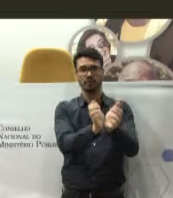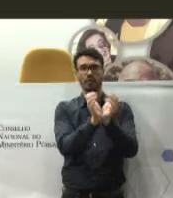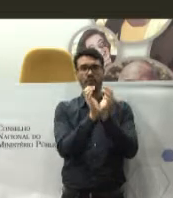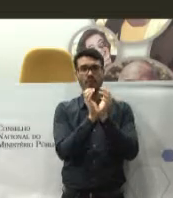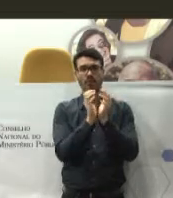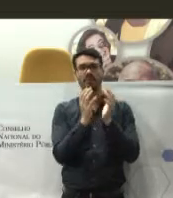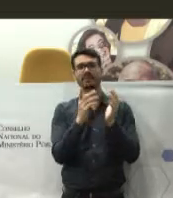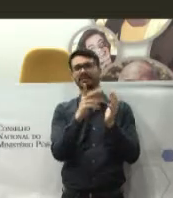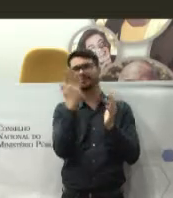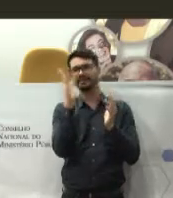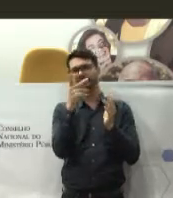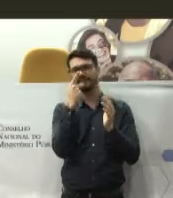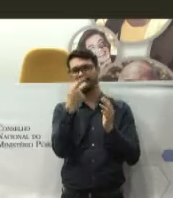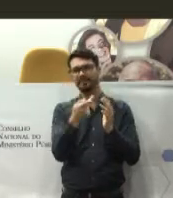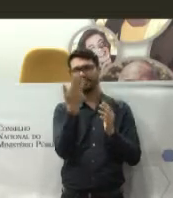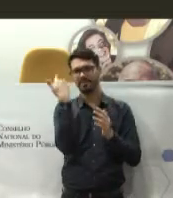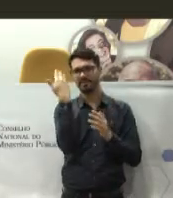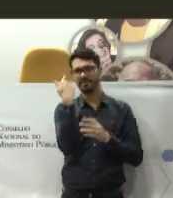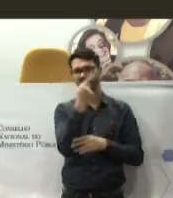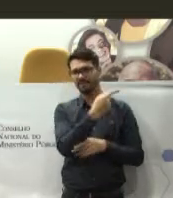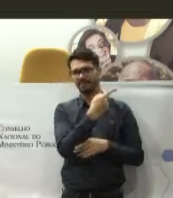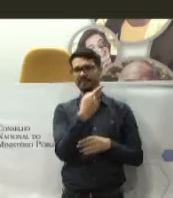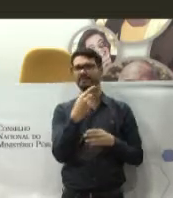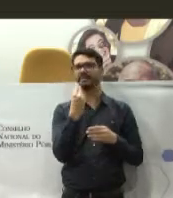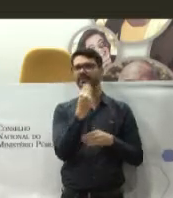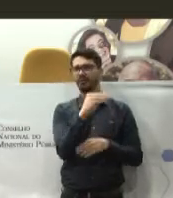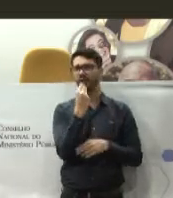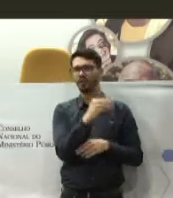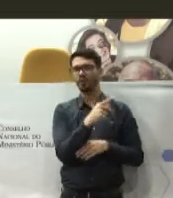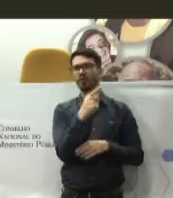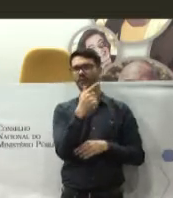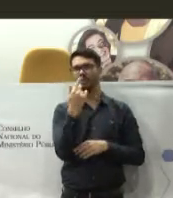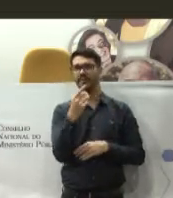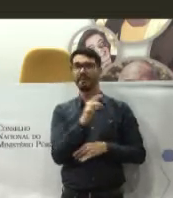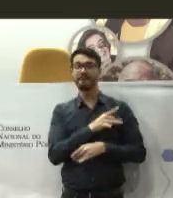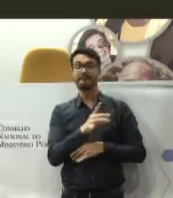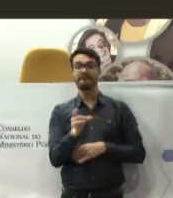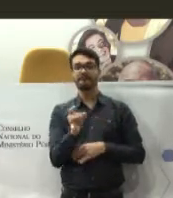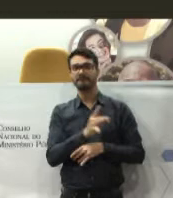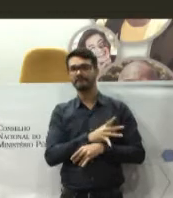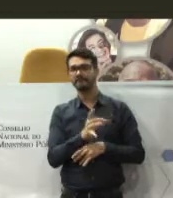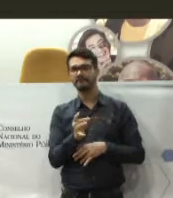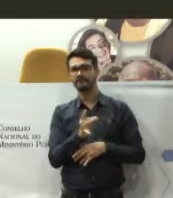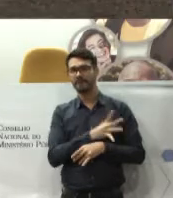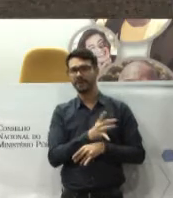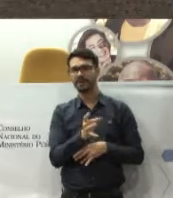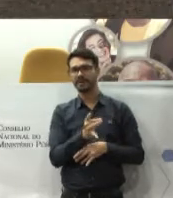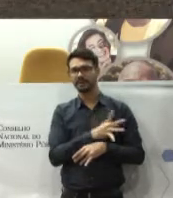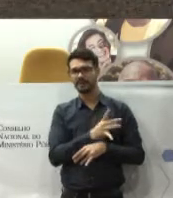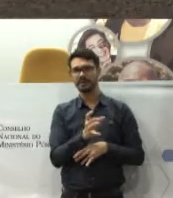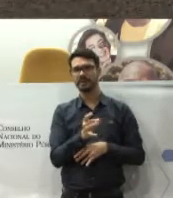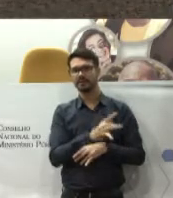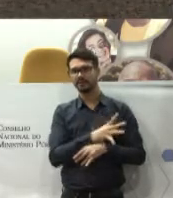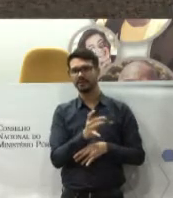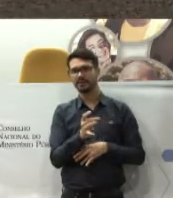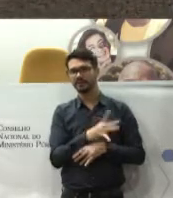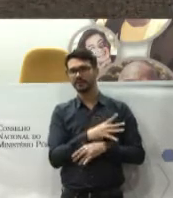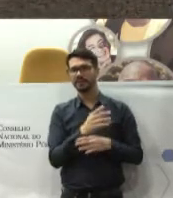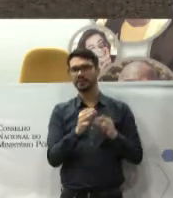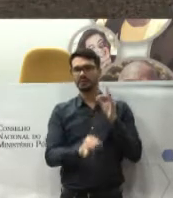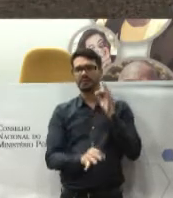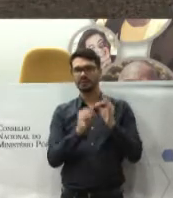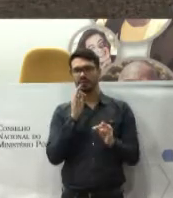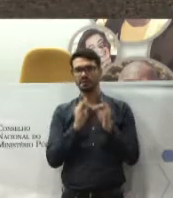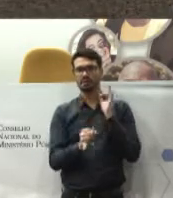anteriores, eles colocaram muito isso, que medo que dá da justiça. Que medo que dá da